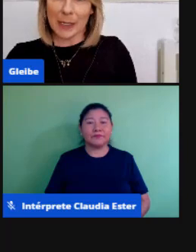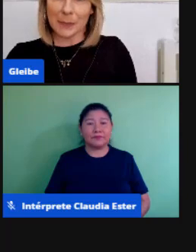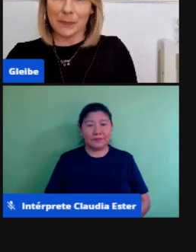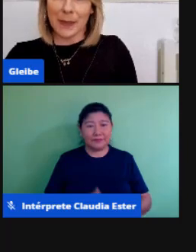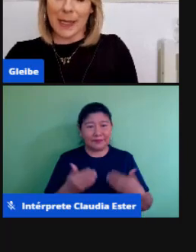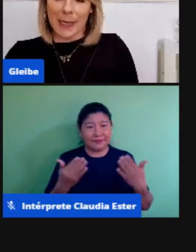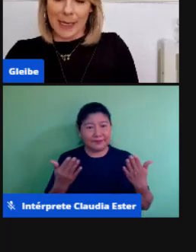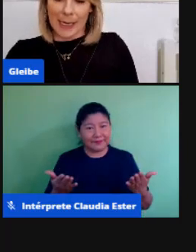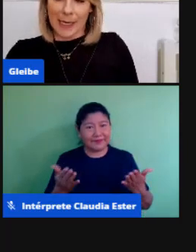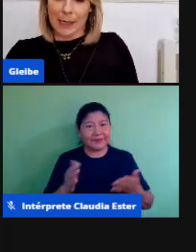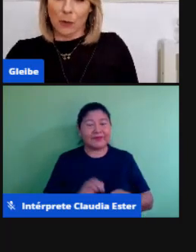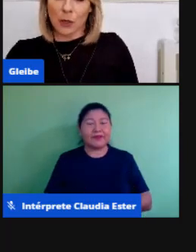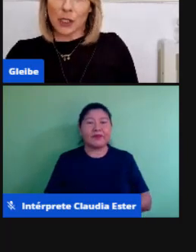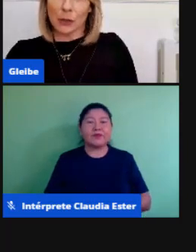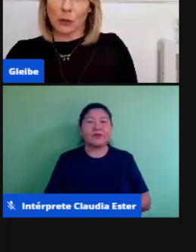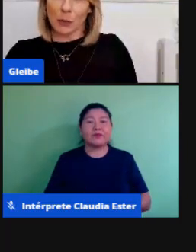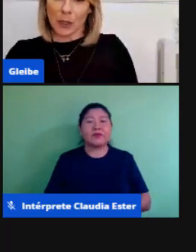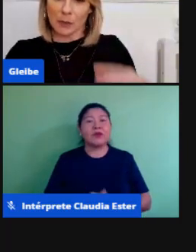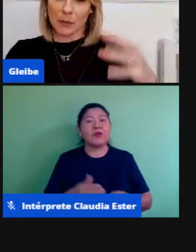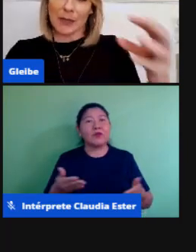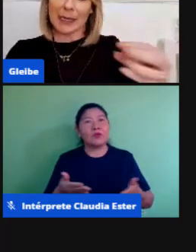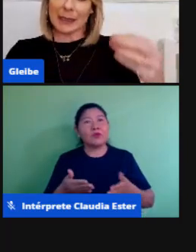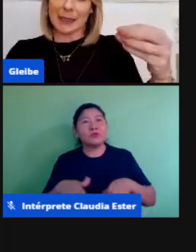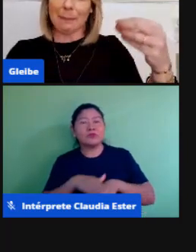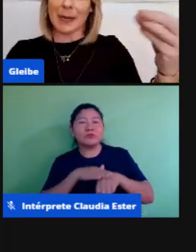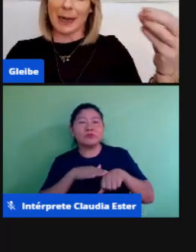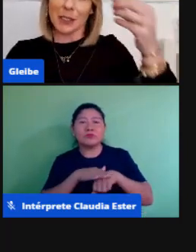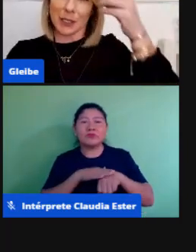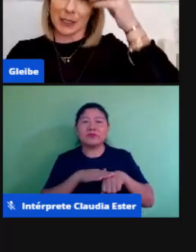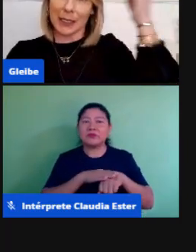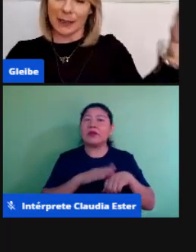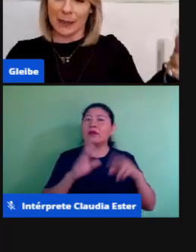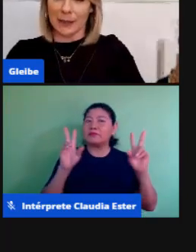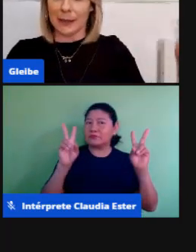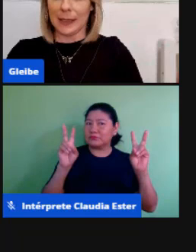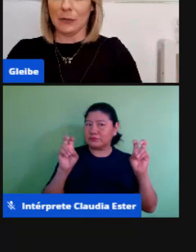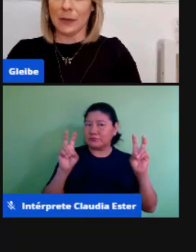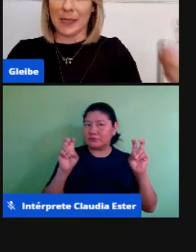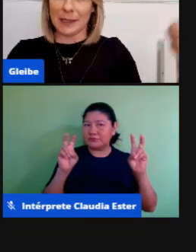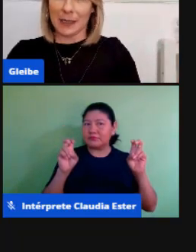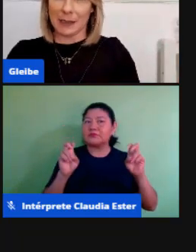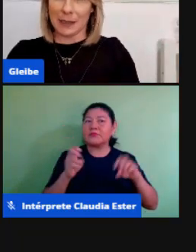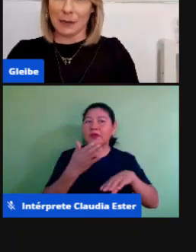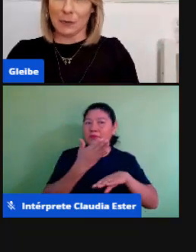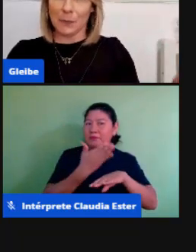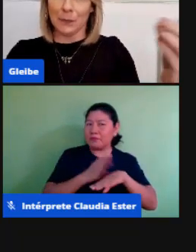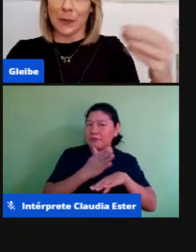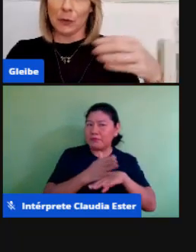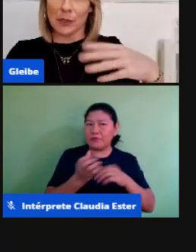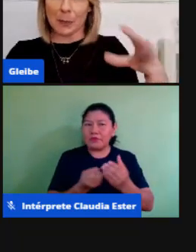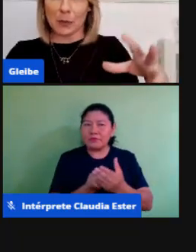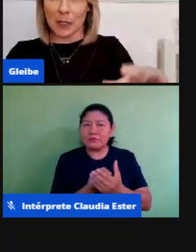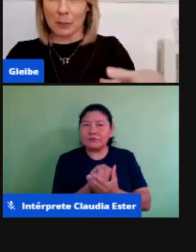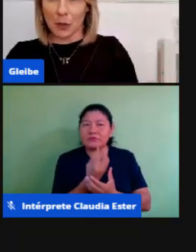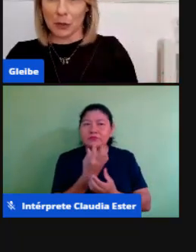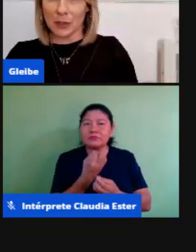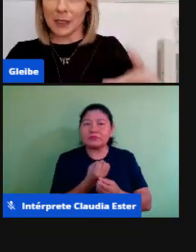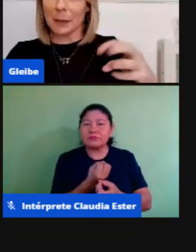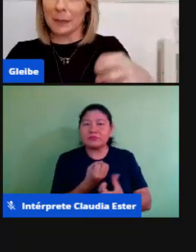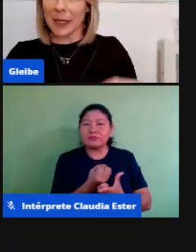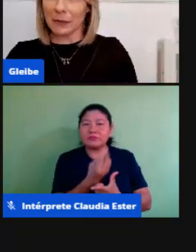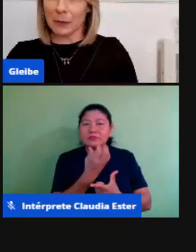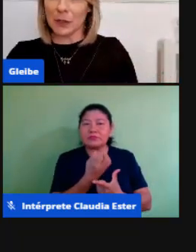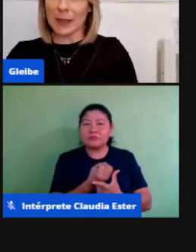Isso aí. Hoje, como nós vamos falar dessa prática, né, na alfabetização, nos tempos